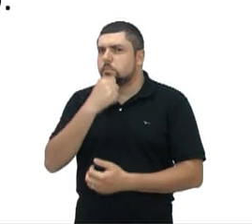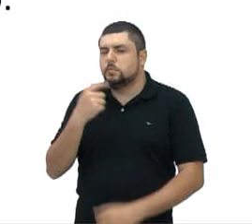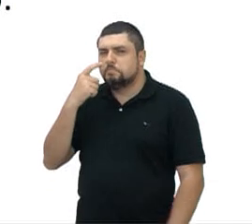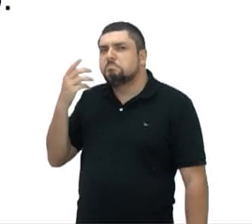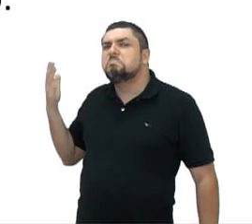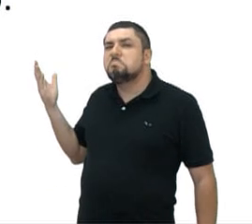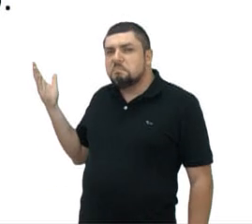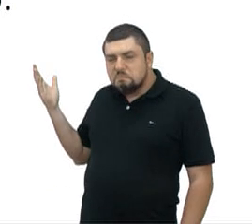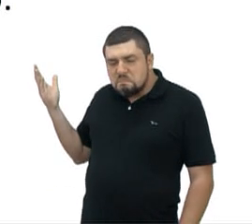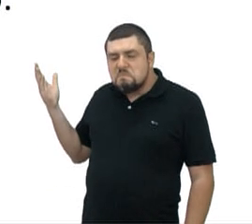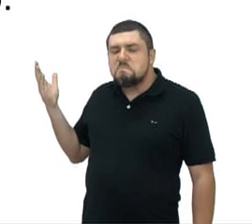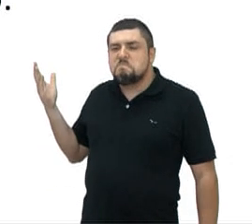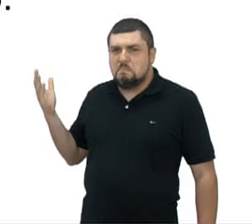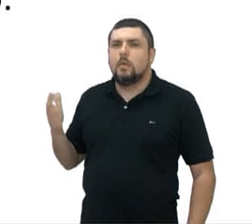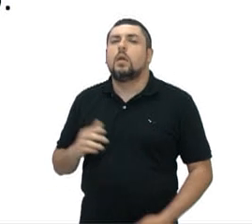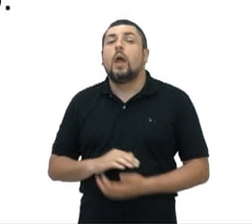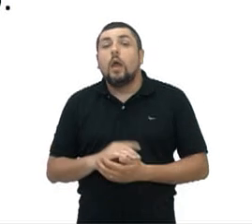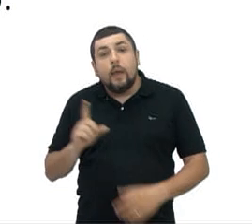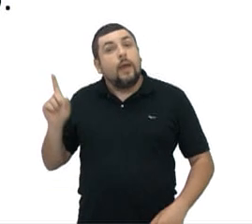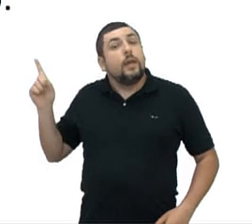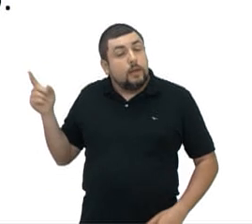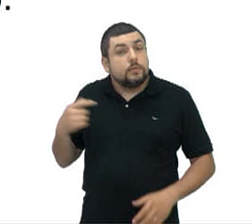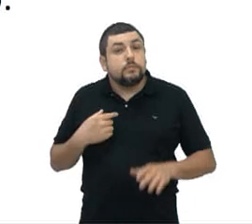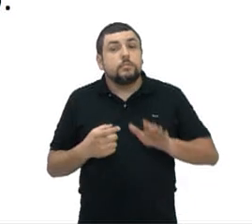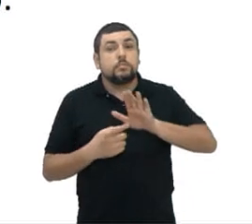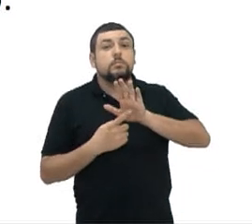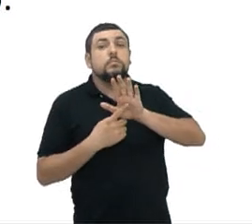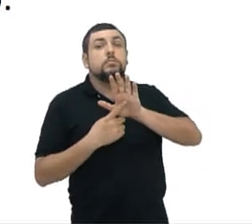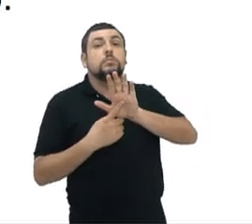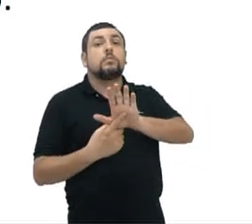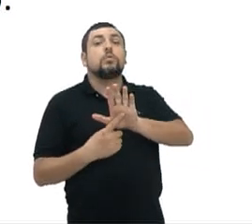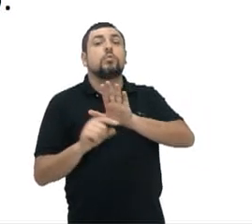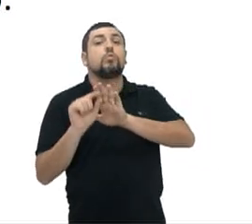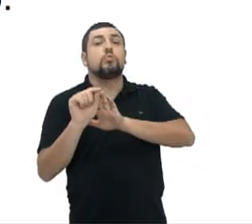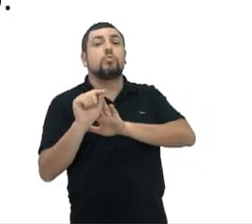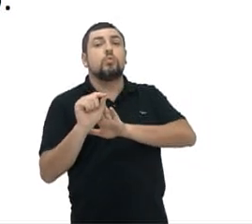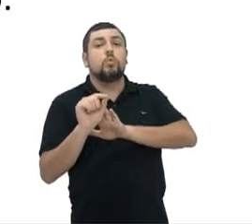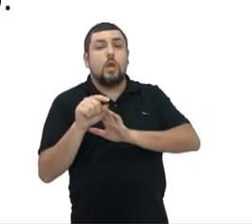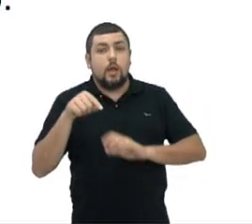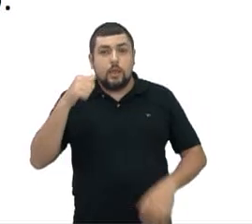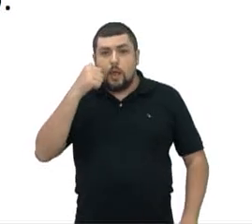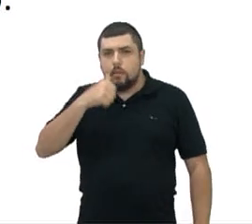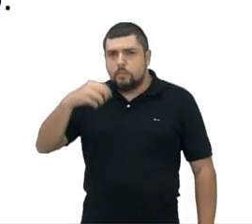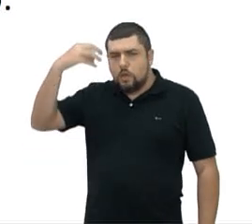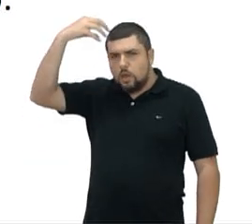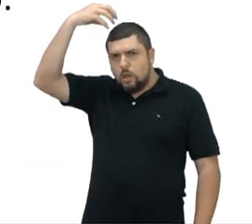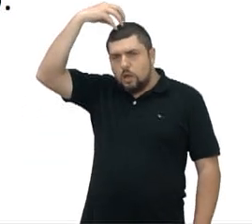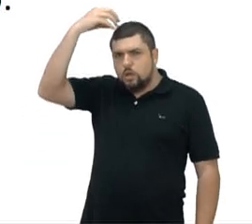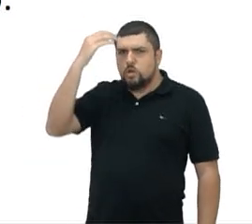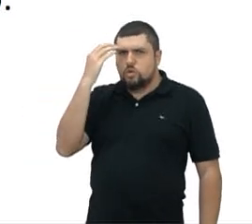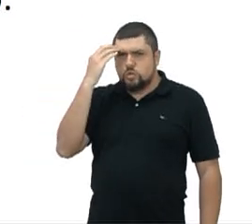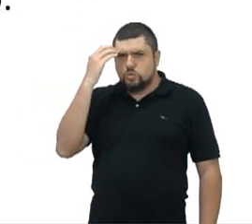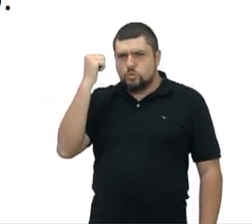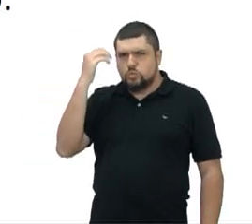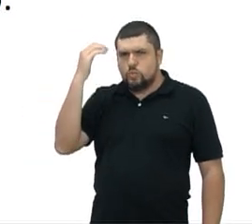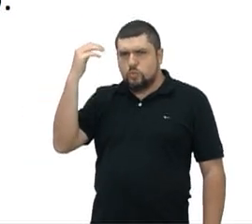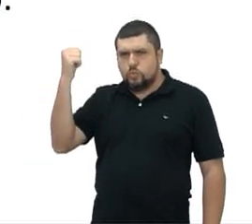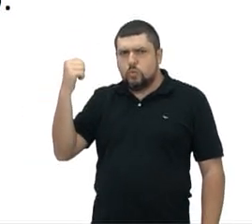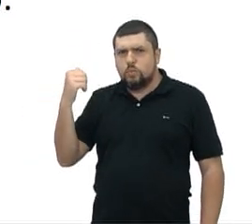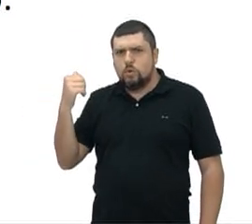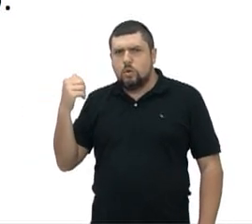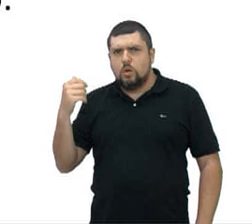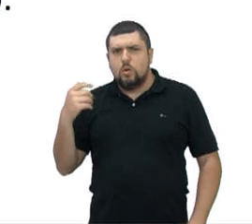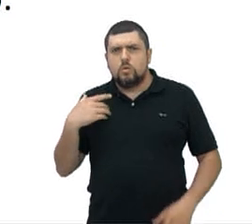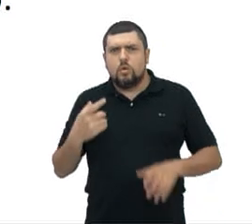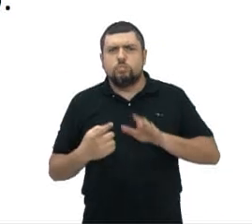a pirâmide. Isso mostra que ela é uma mulher, uma rainha famosa em um período de força, de esplendor e de